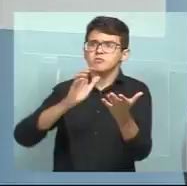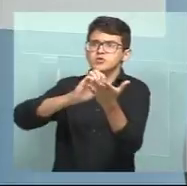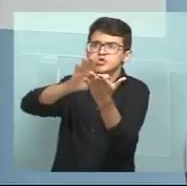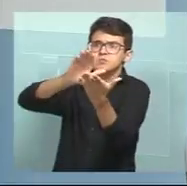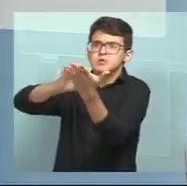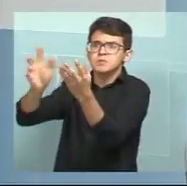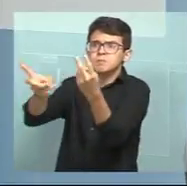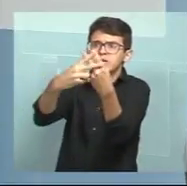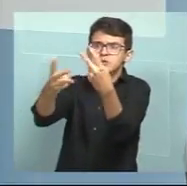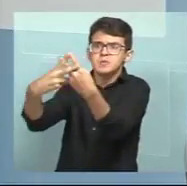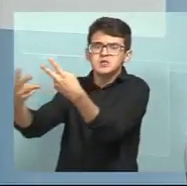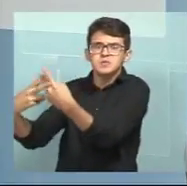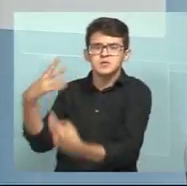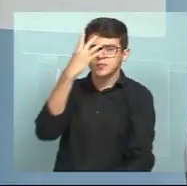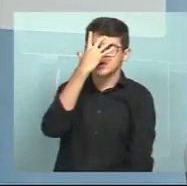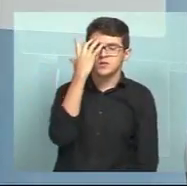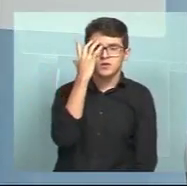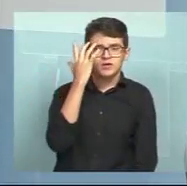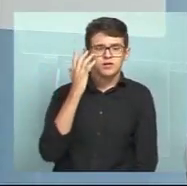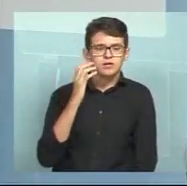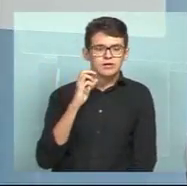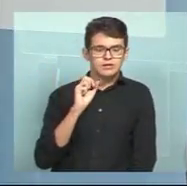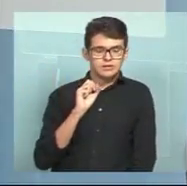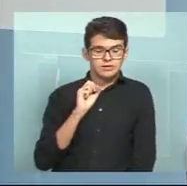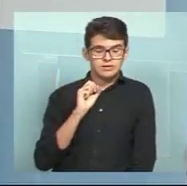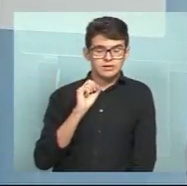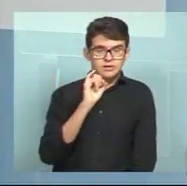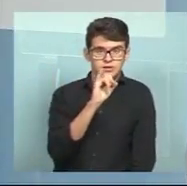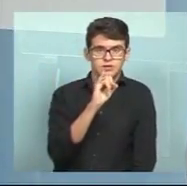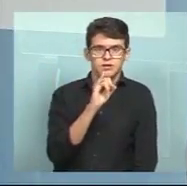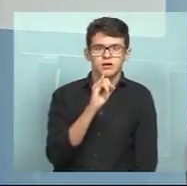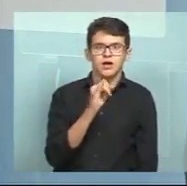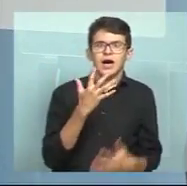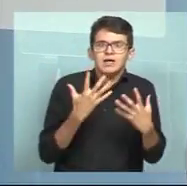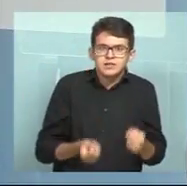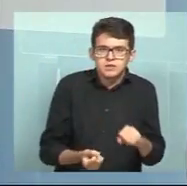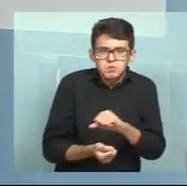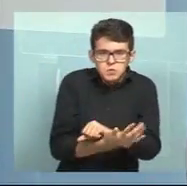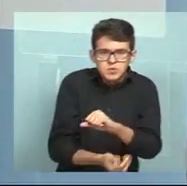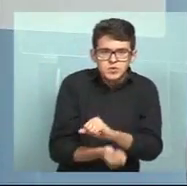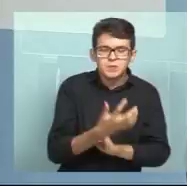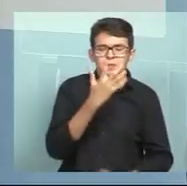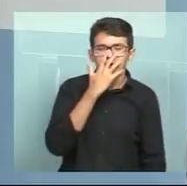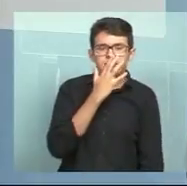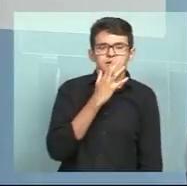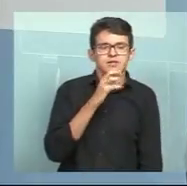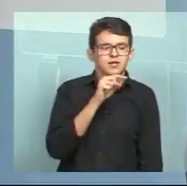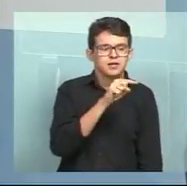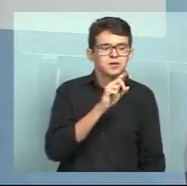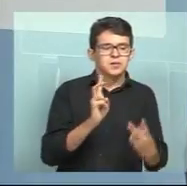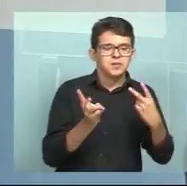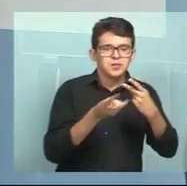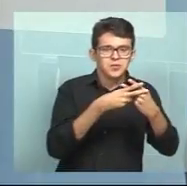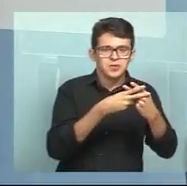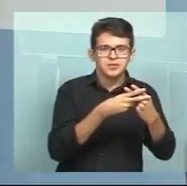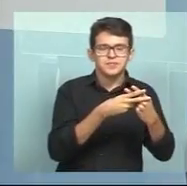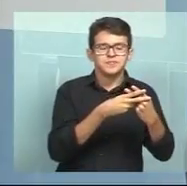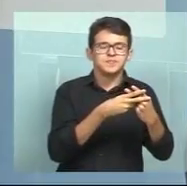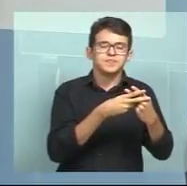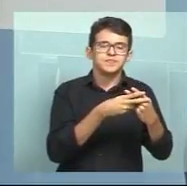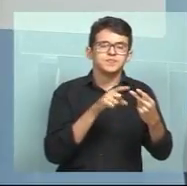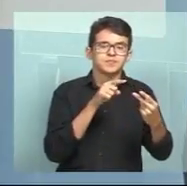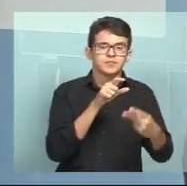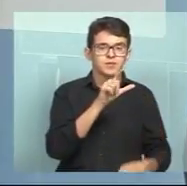aqui, eu e o Luiz, com a declaração que foi dada pelo PT. Porque é exatamente o que o Luiz disse. O que o